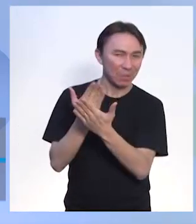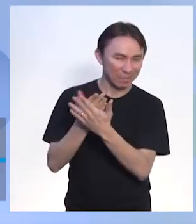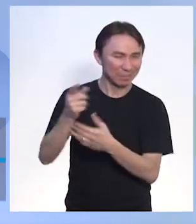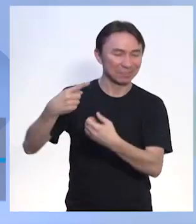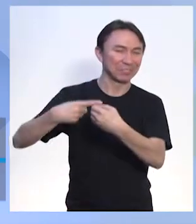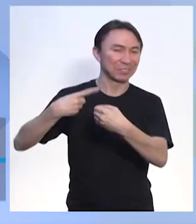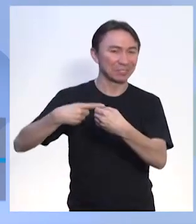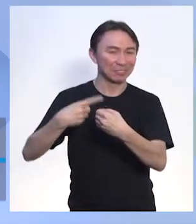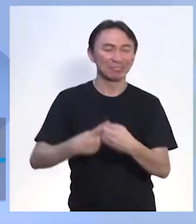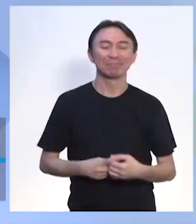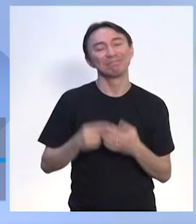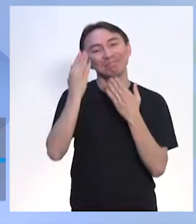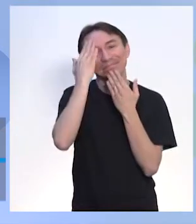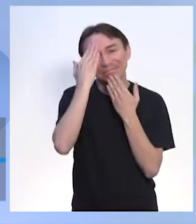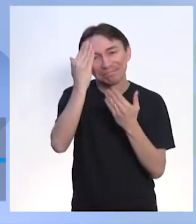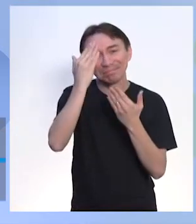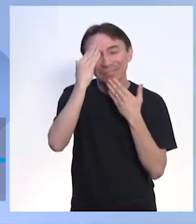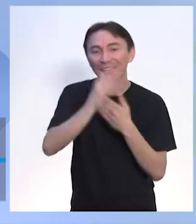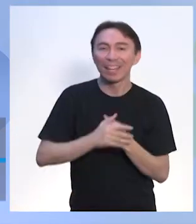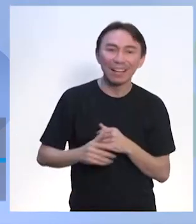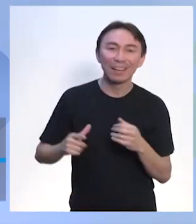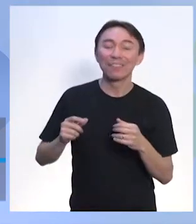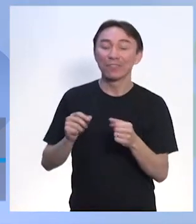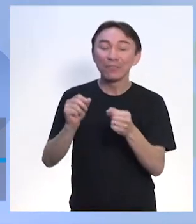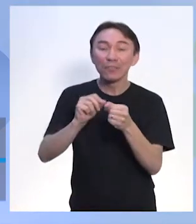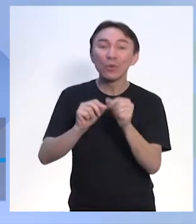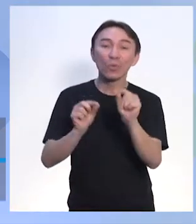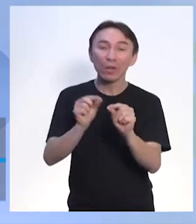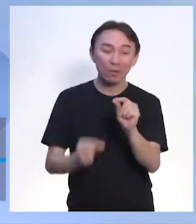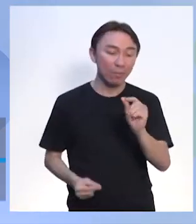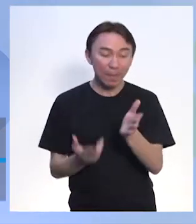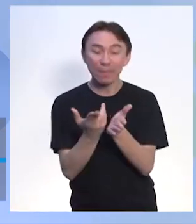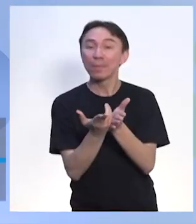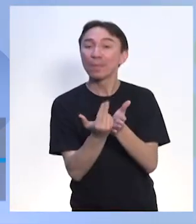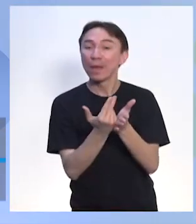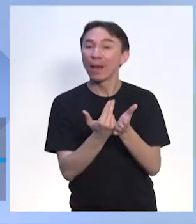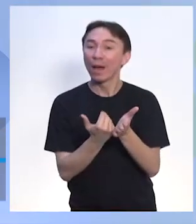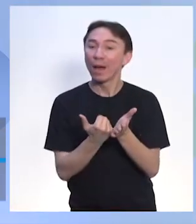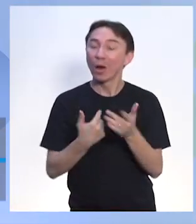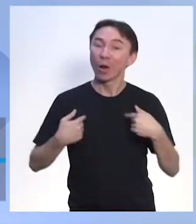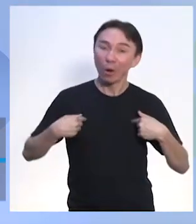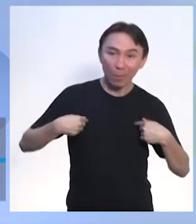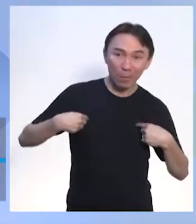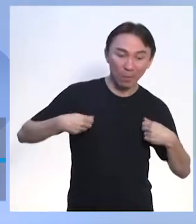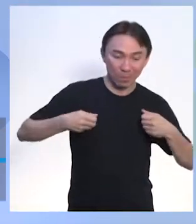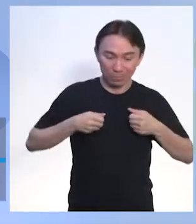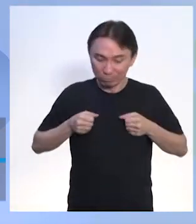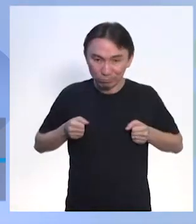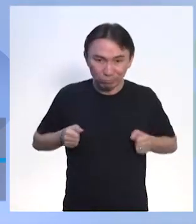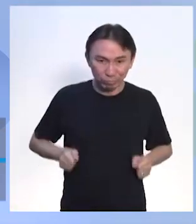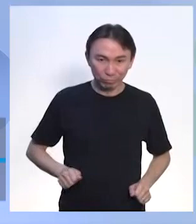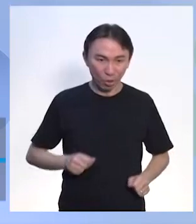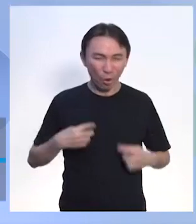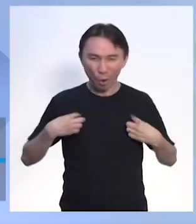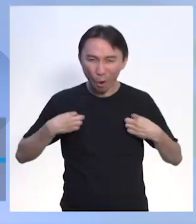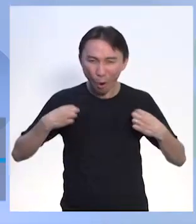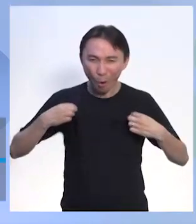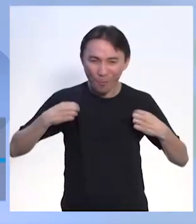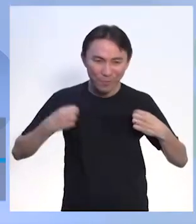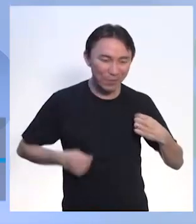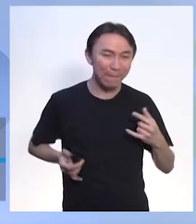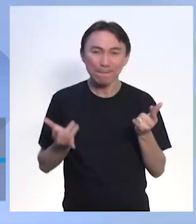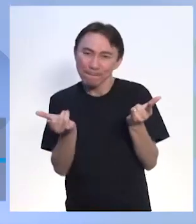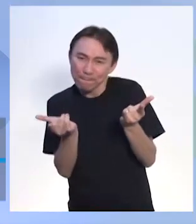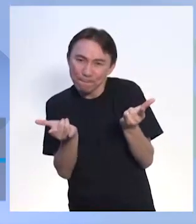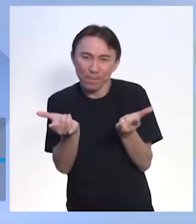viram. Ela me fez aí um desenho, eu vestido de Homem-Aranha. Olha. Então eu gostaria muito aí. Que legal. Foi a forma